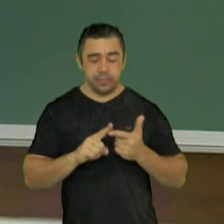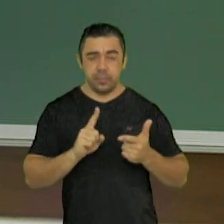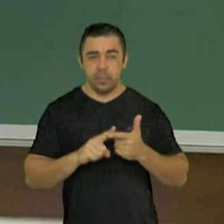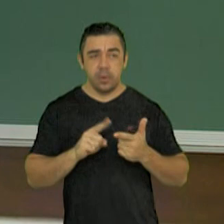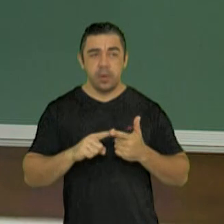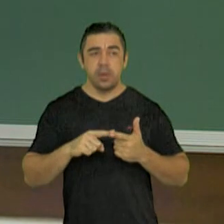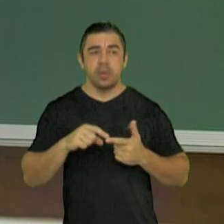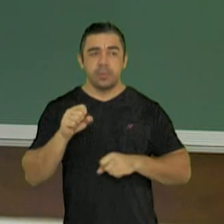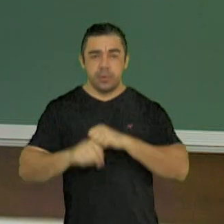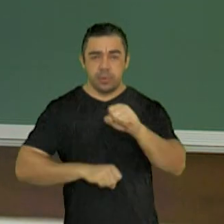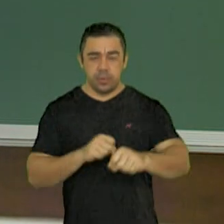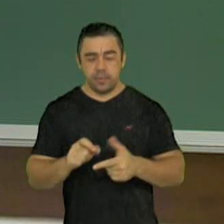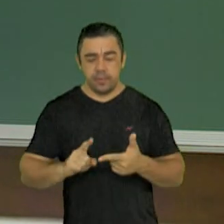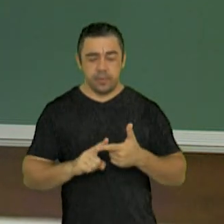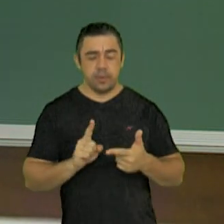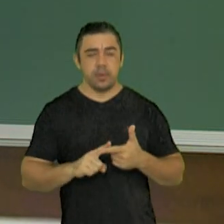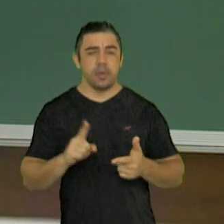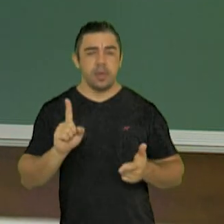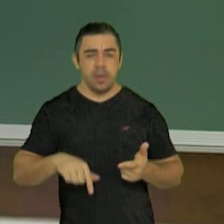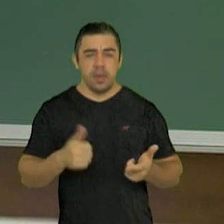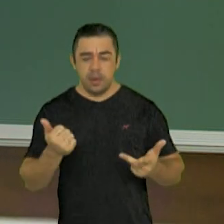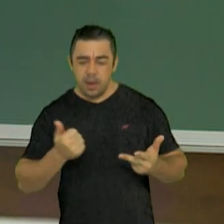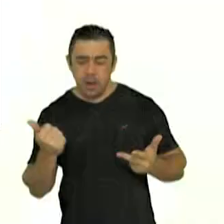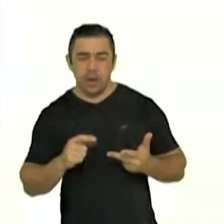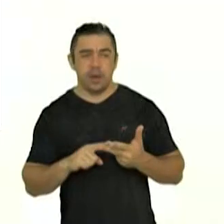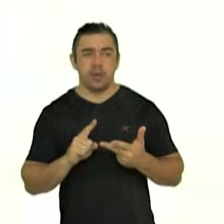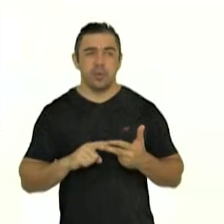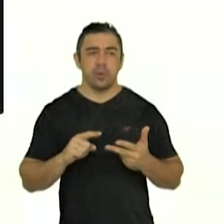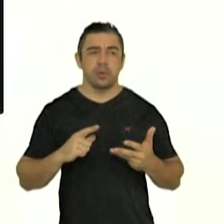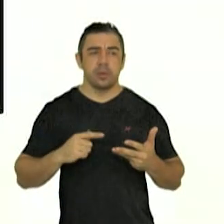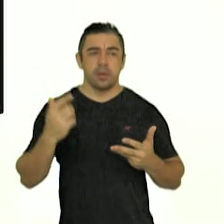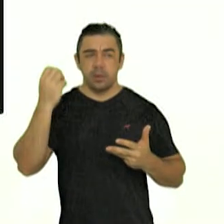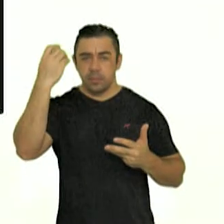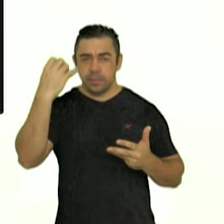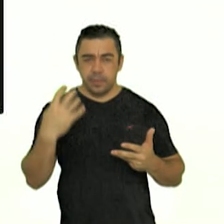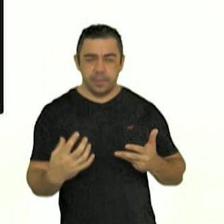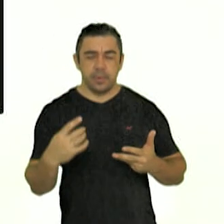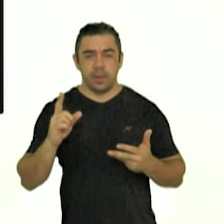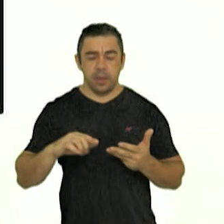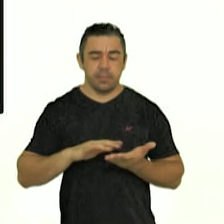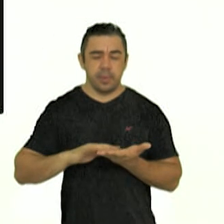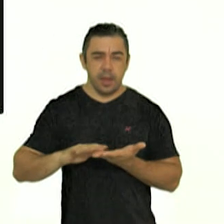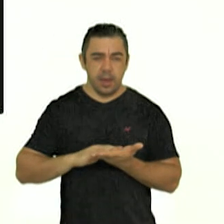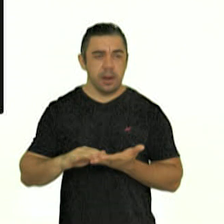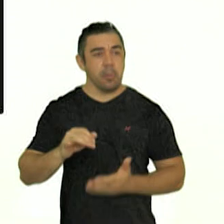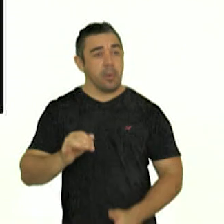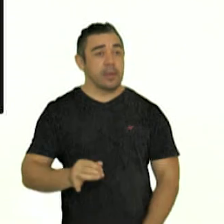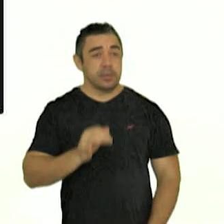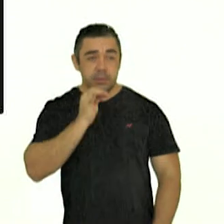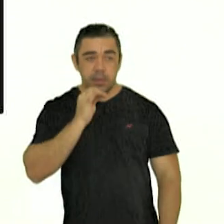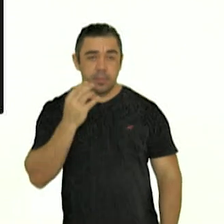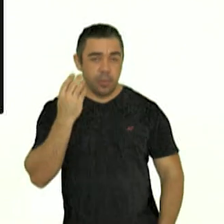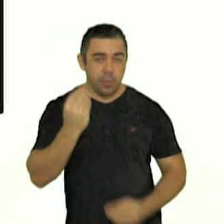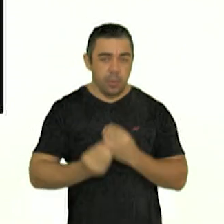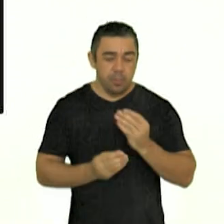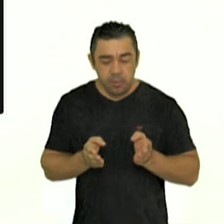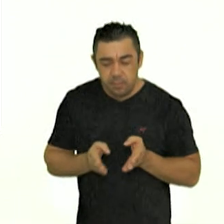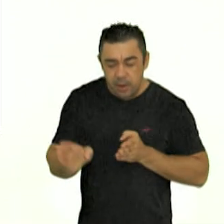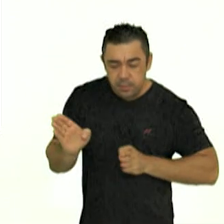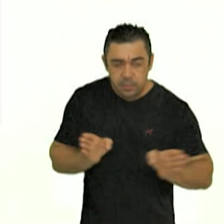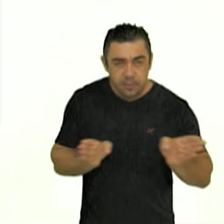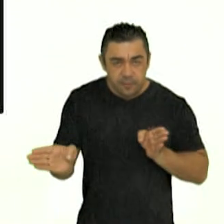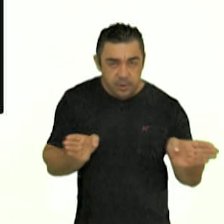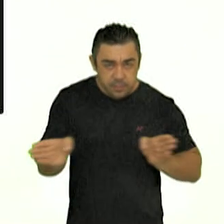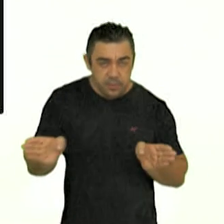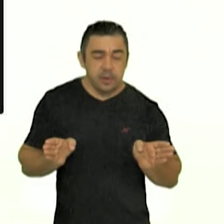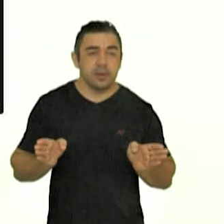trens urbanos, programa de carona, sinal de trânsito em braille. Então, um exemplo para o mundo aí de como facilitar